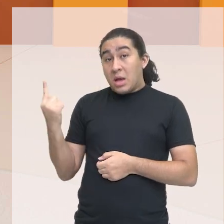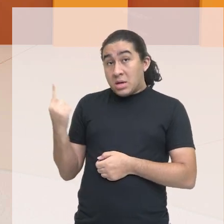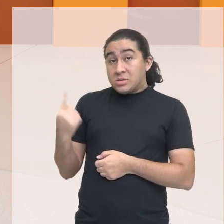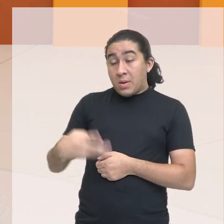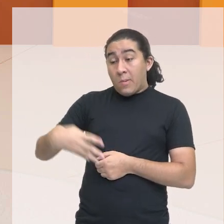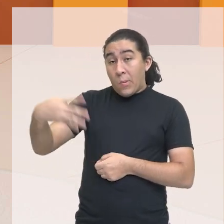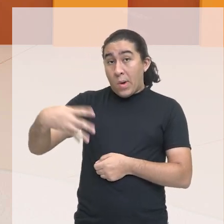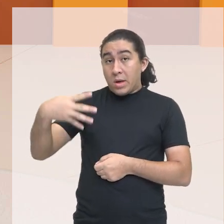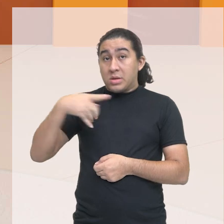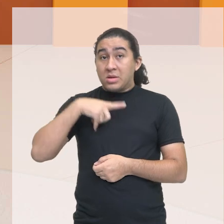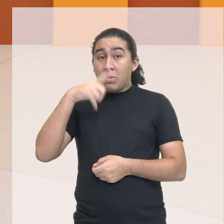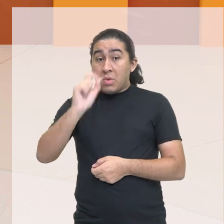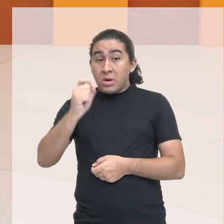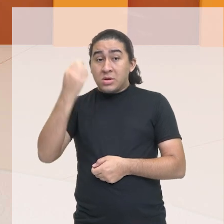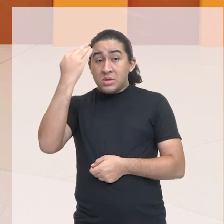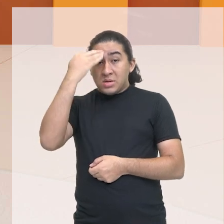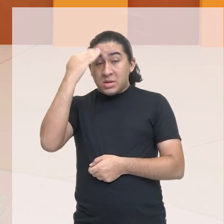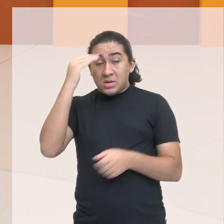quê?